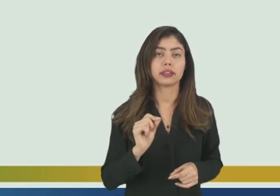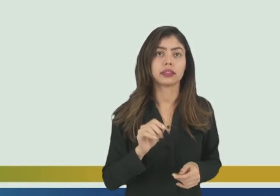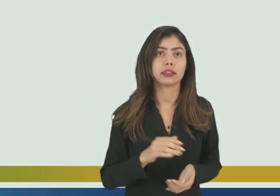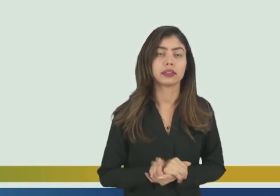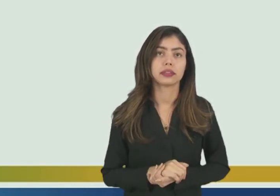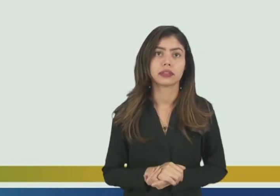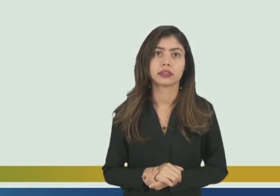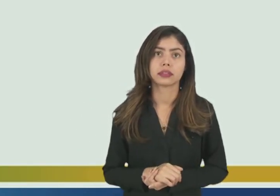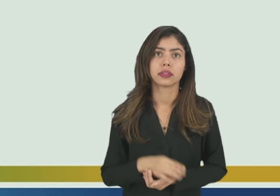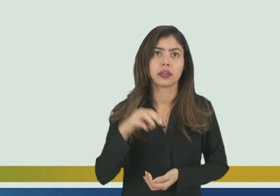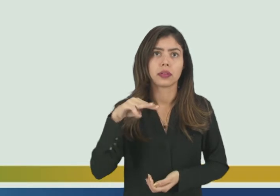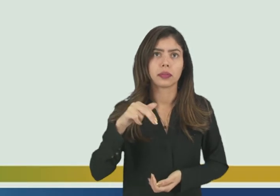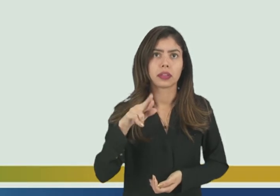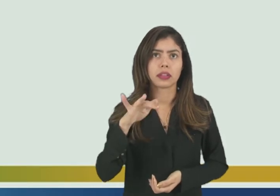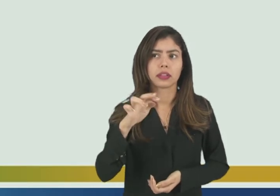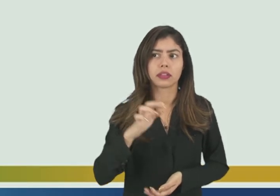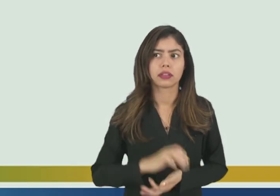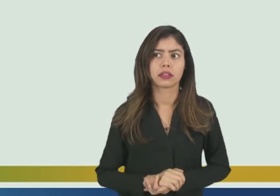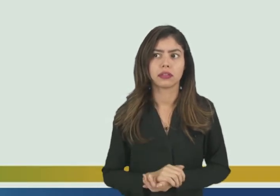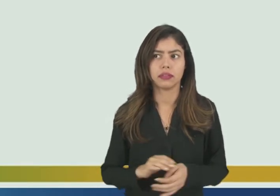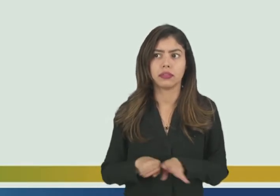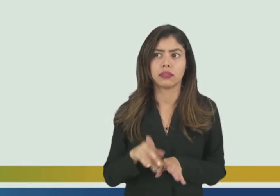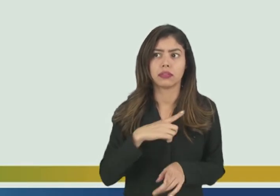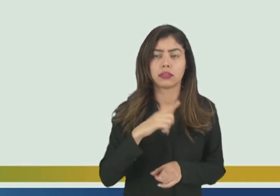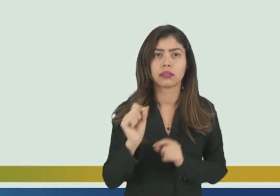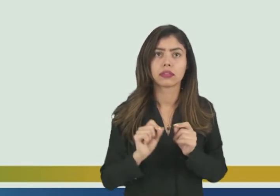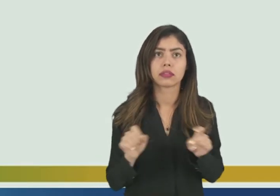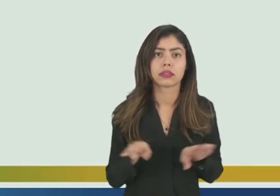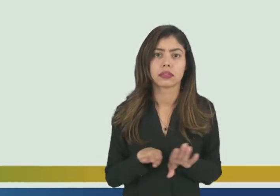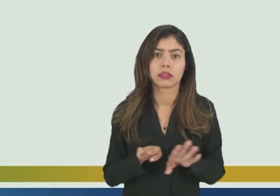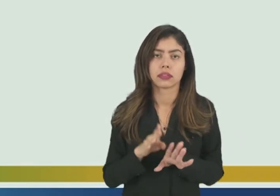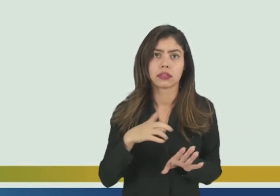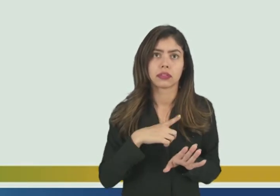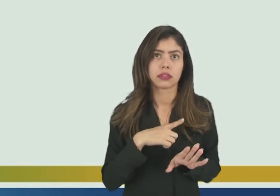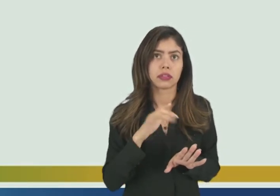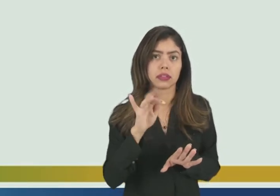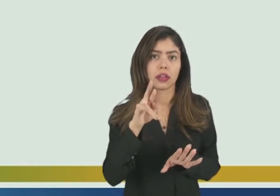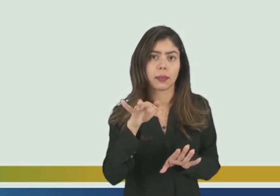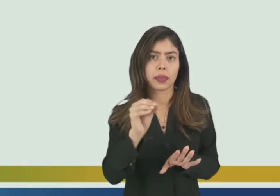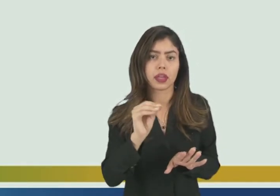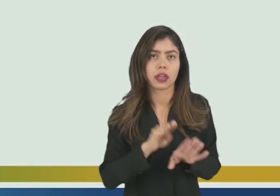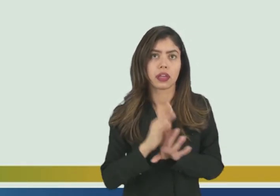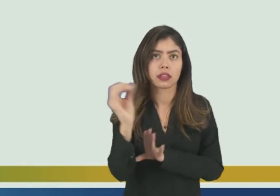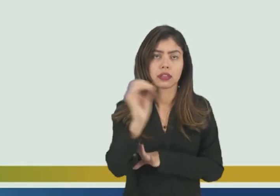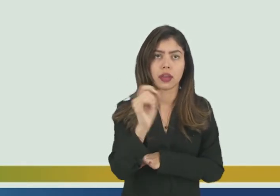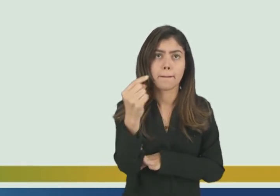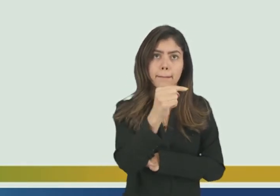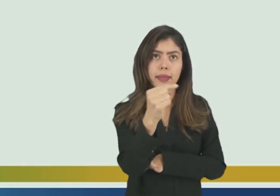com o manganês, pois ele é 0. Logo, nós teremos uma entalpia de menos